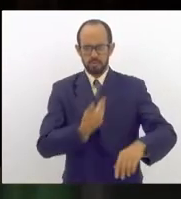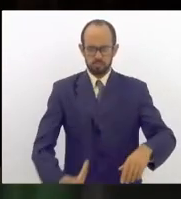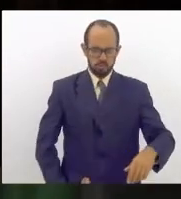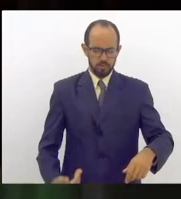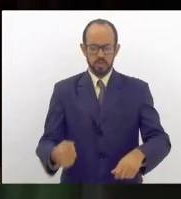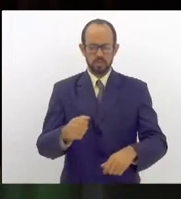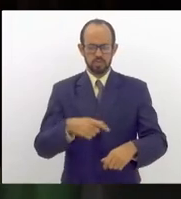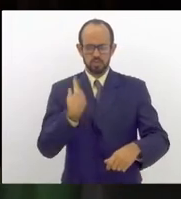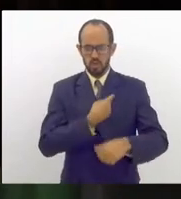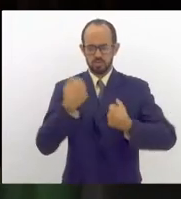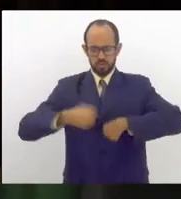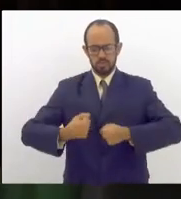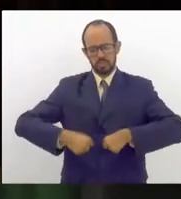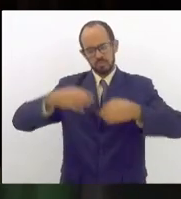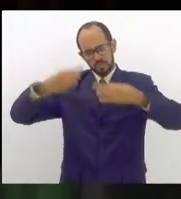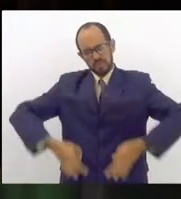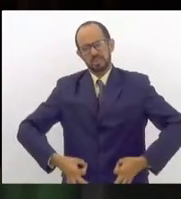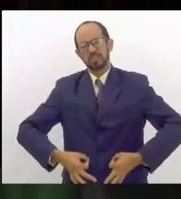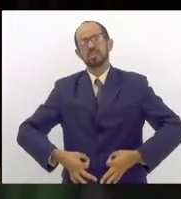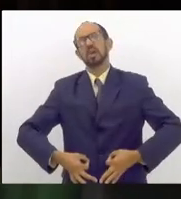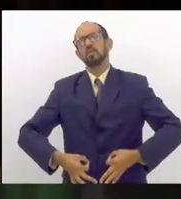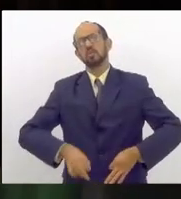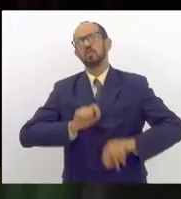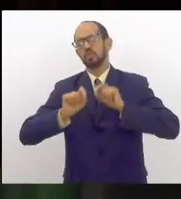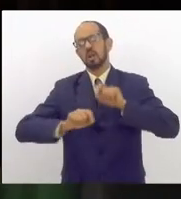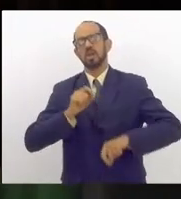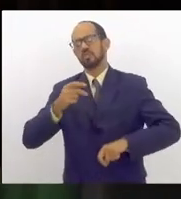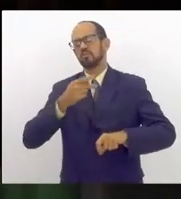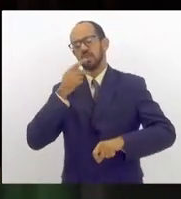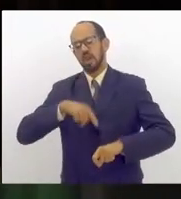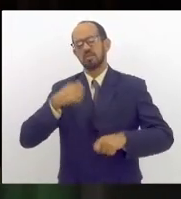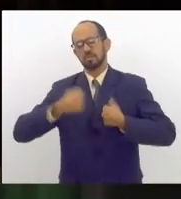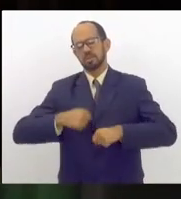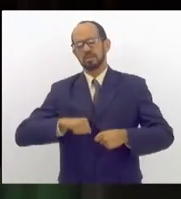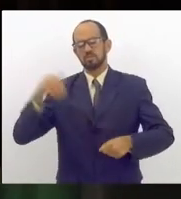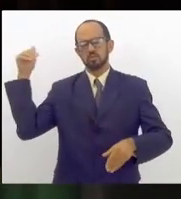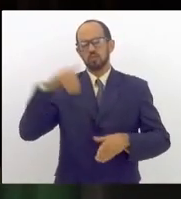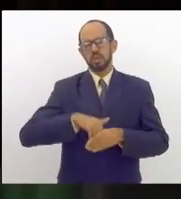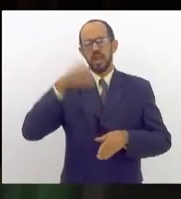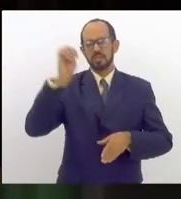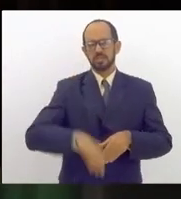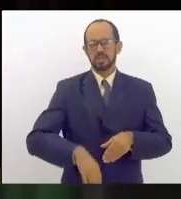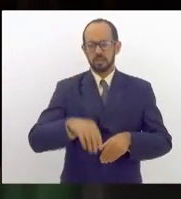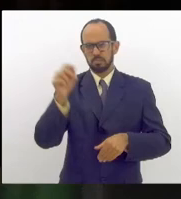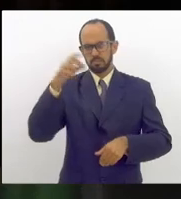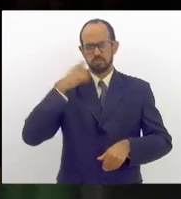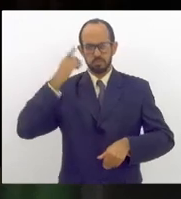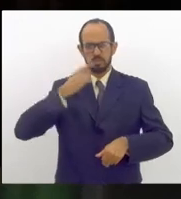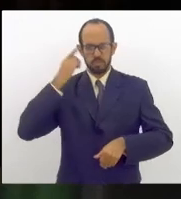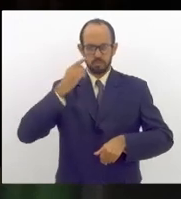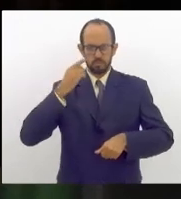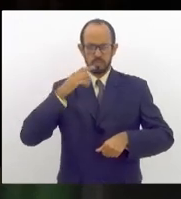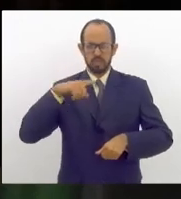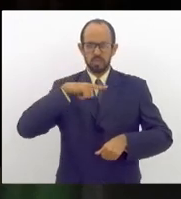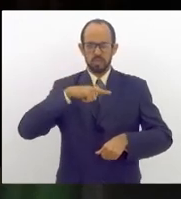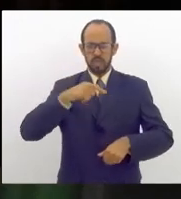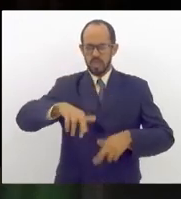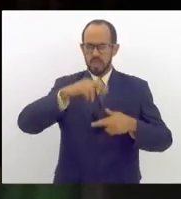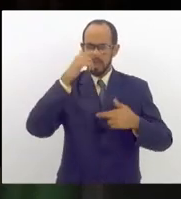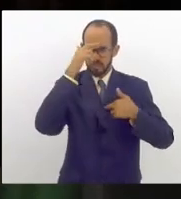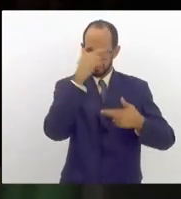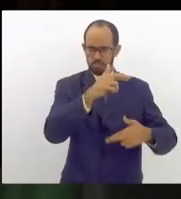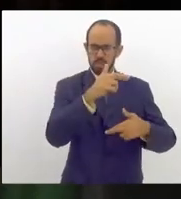ser sincero e dizer que nós precisamos eleger sim mas parlamentares Progressista que tem comprometimento assim